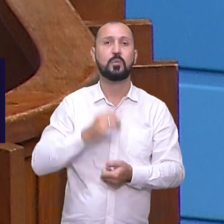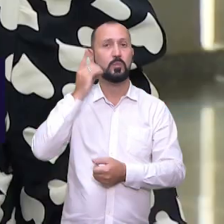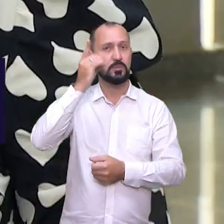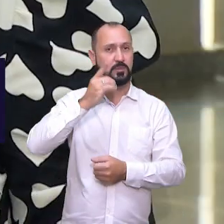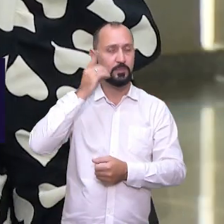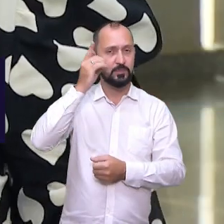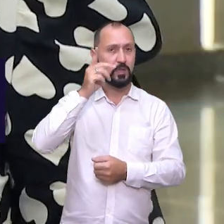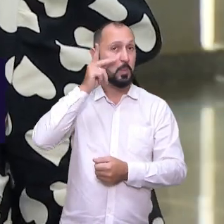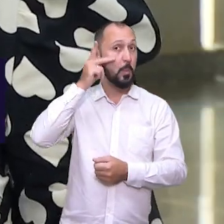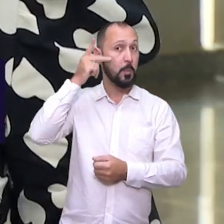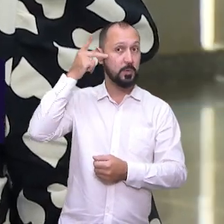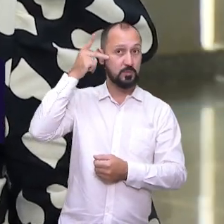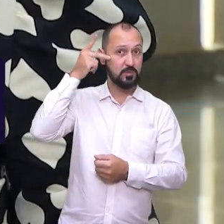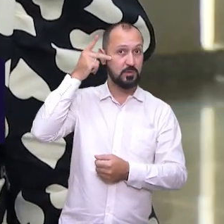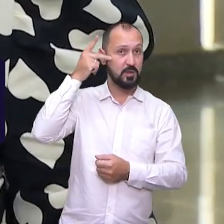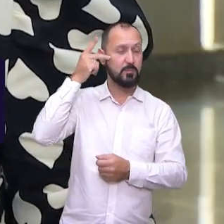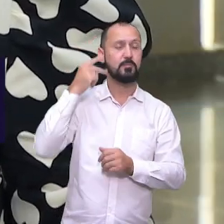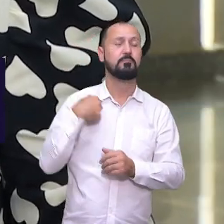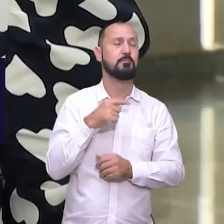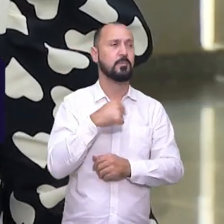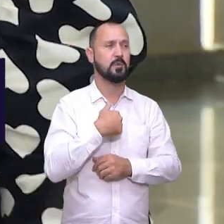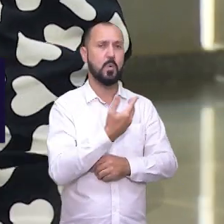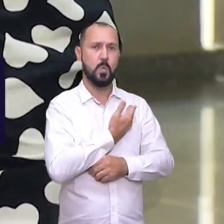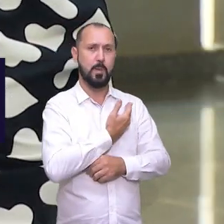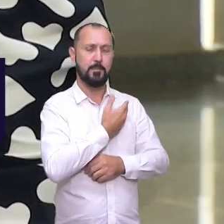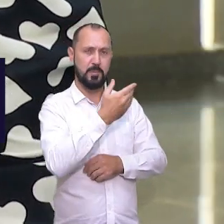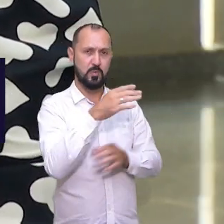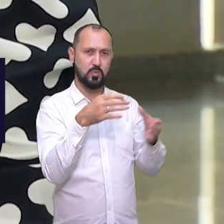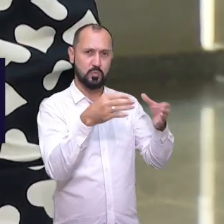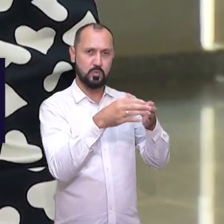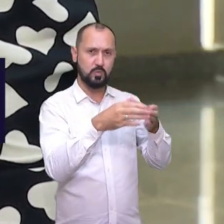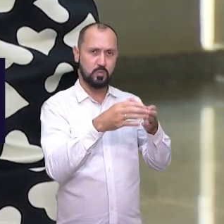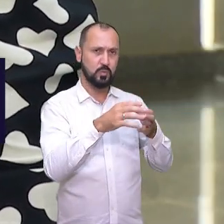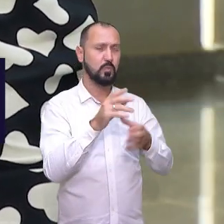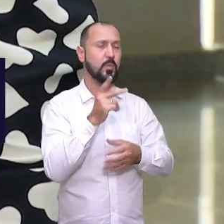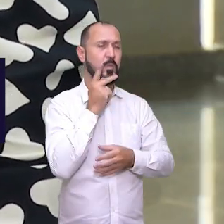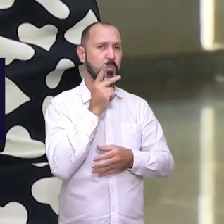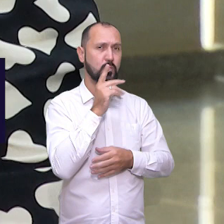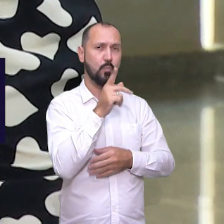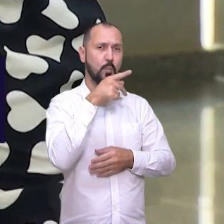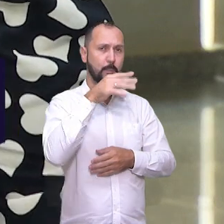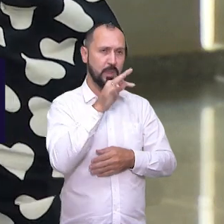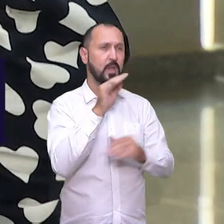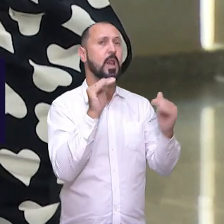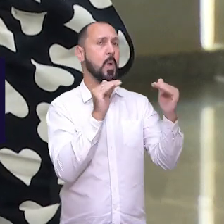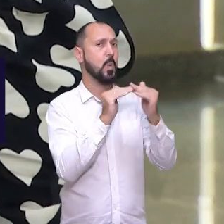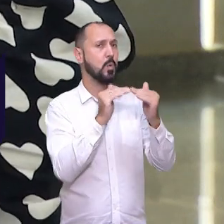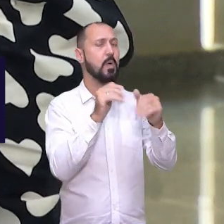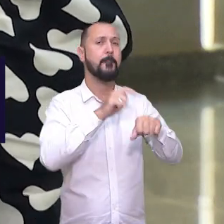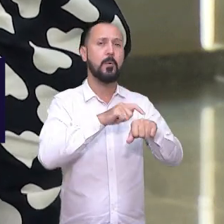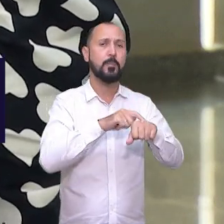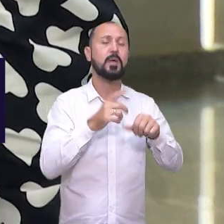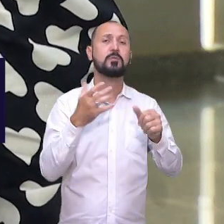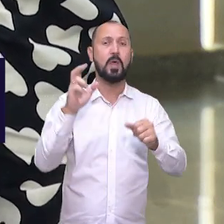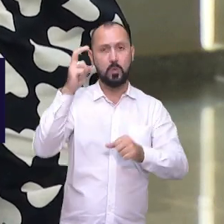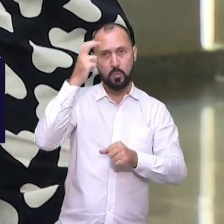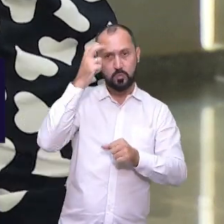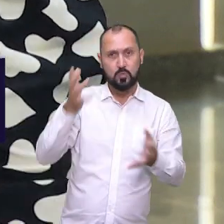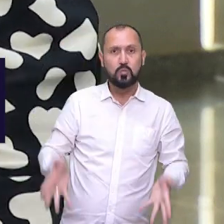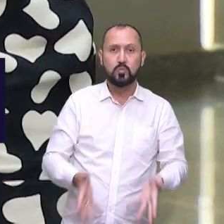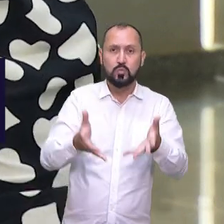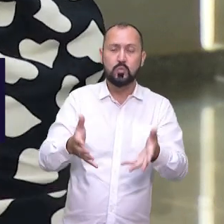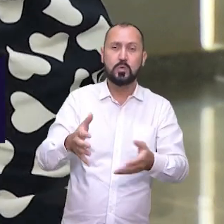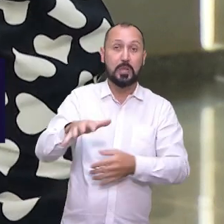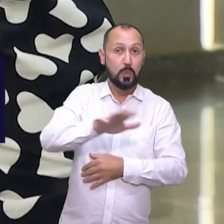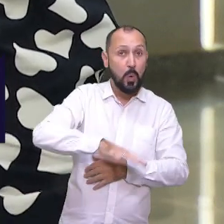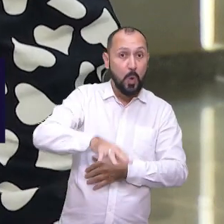problema. O deputado Pedro Kemp, do PT, concordou com um colega de partido e ainda disse que esse é o momento de incentivar